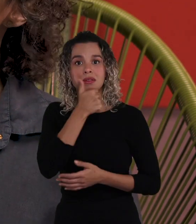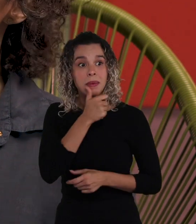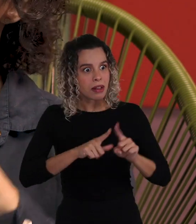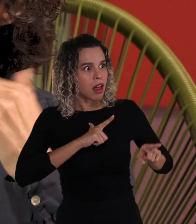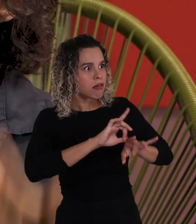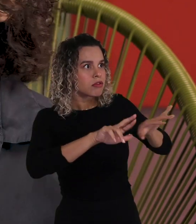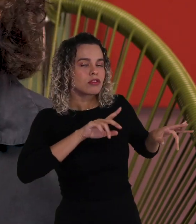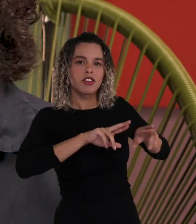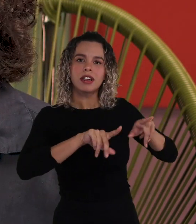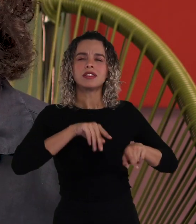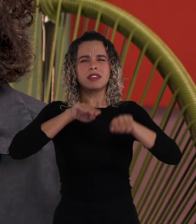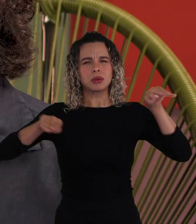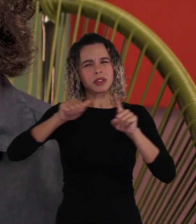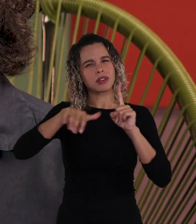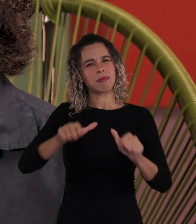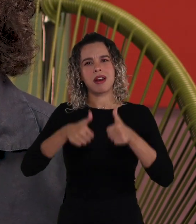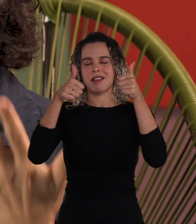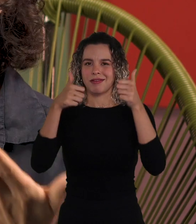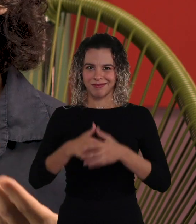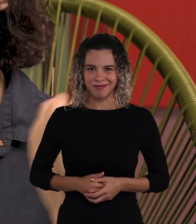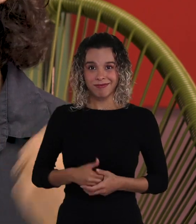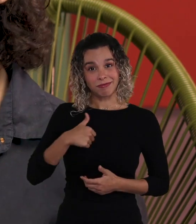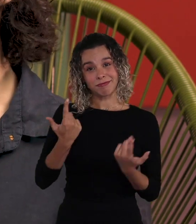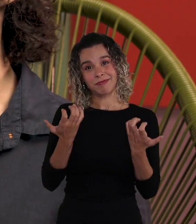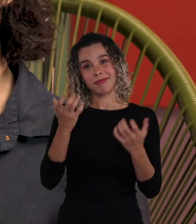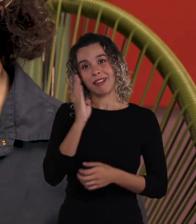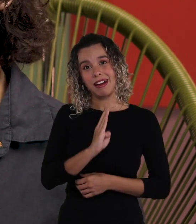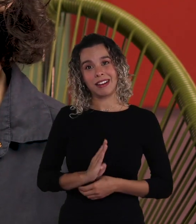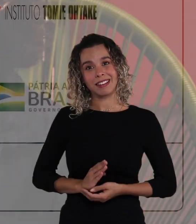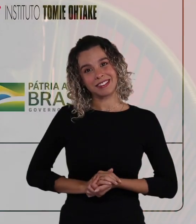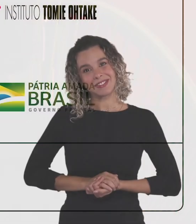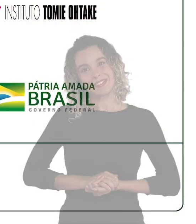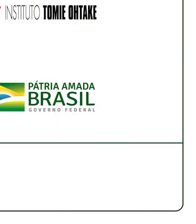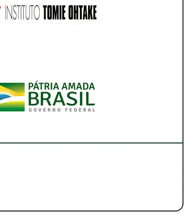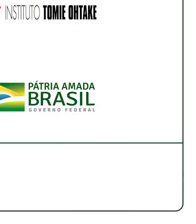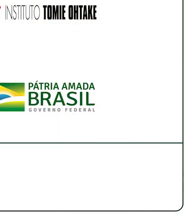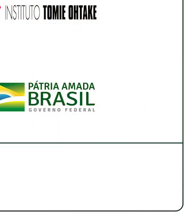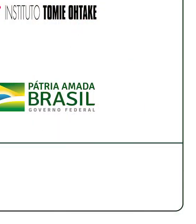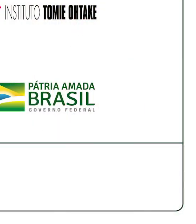partir da diminuição da desigualdade social. E esse é o futuro que eu desejo para o Brasil.